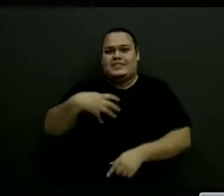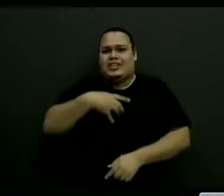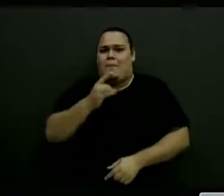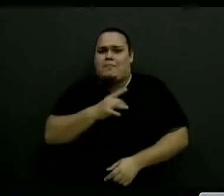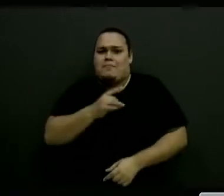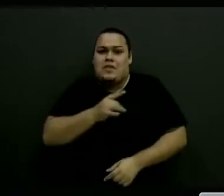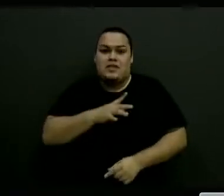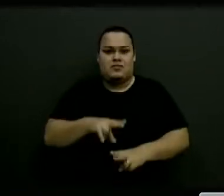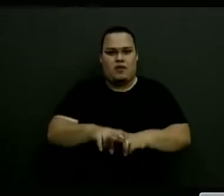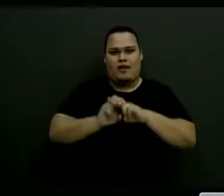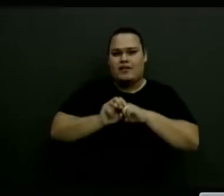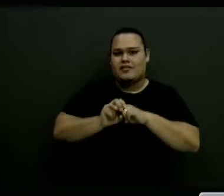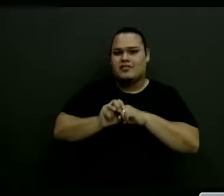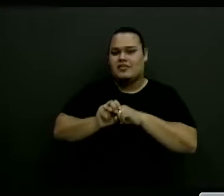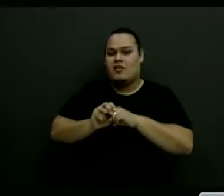menciona claramente.